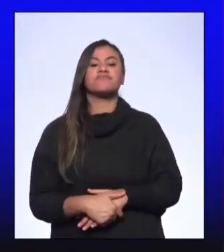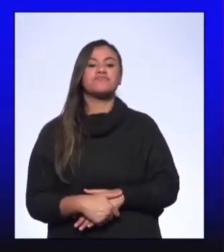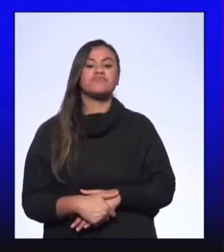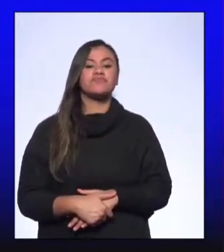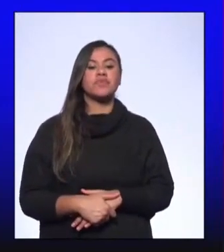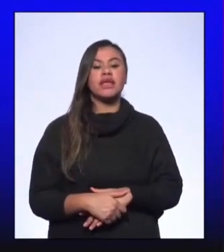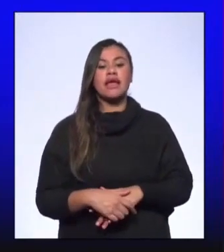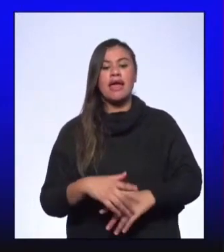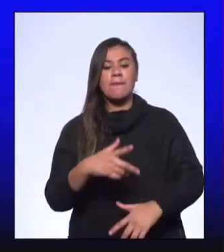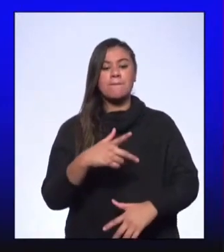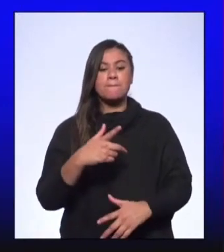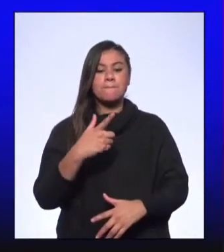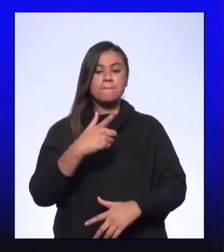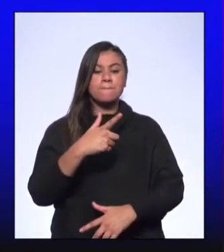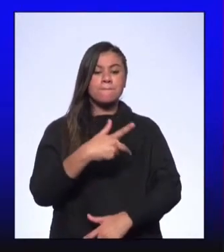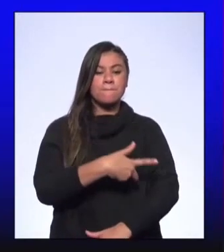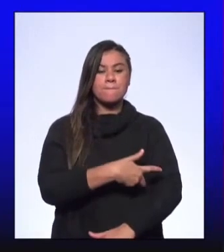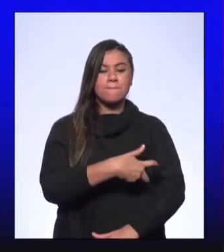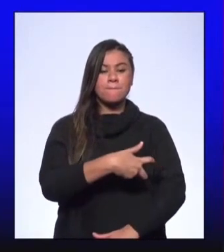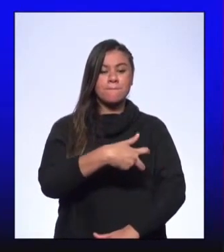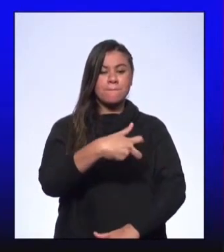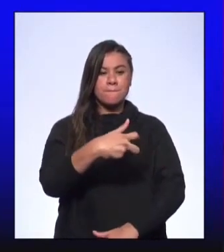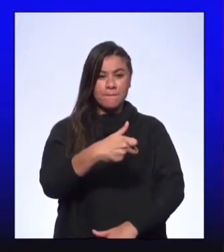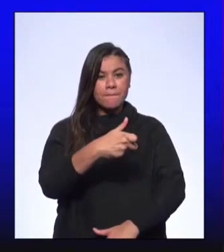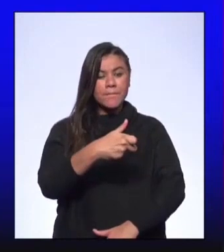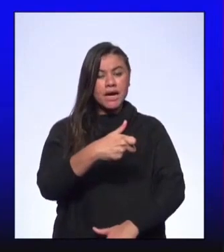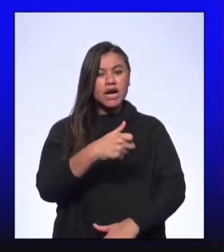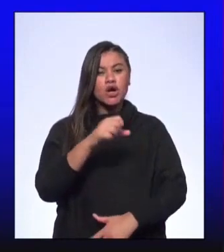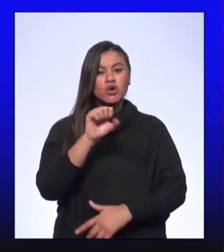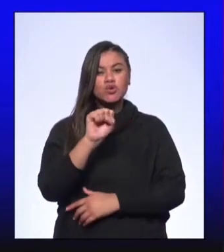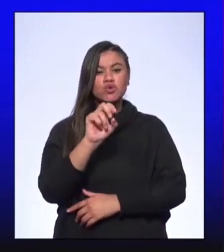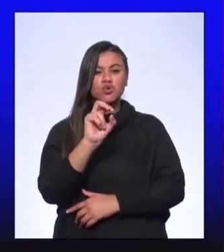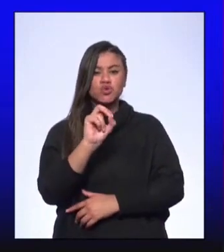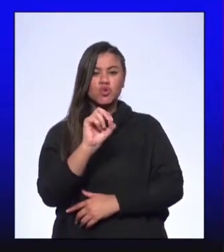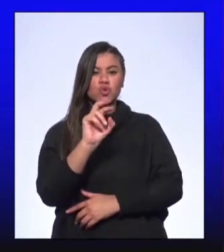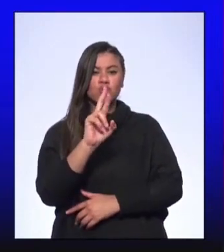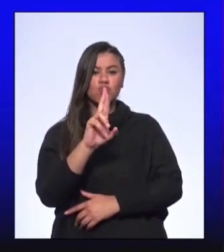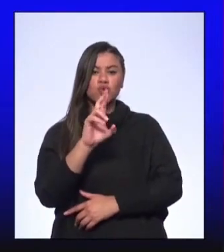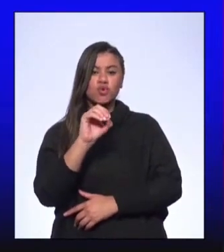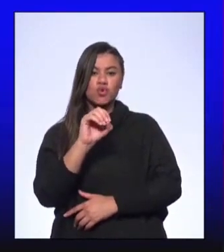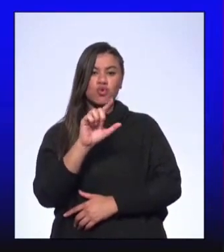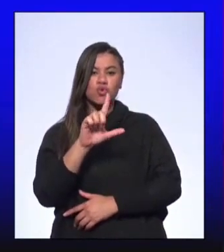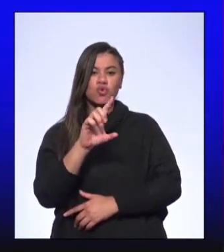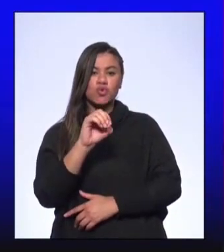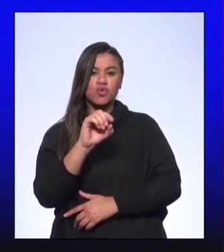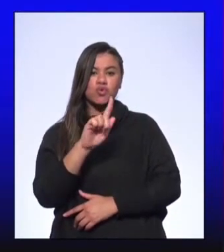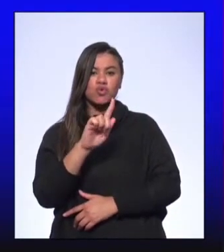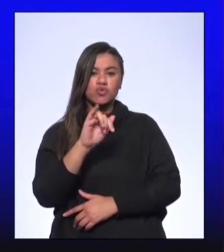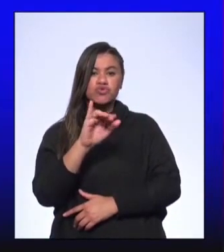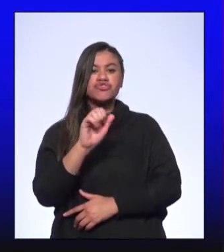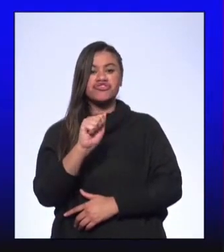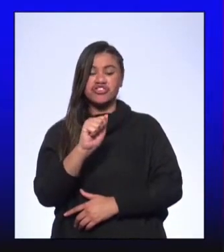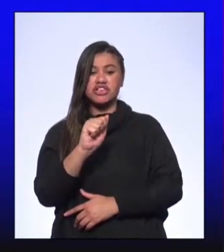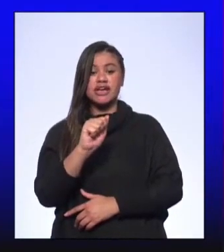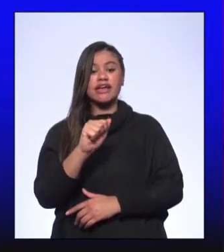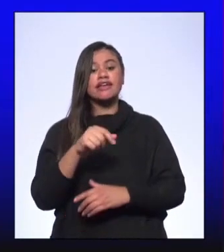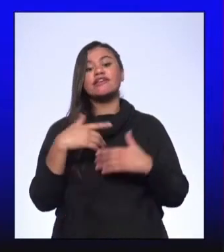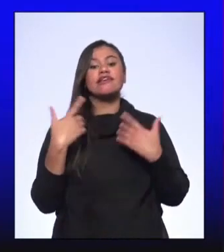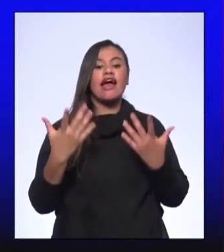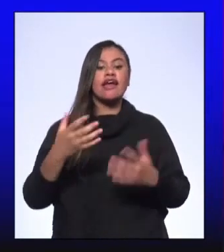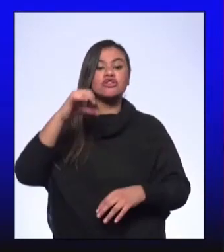colheram sorologia, essas sorologias que nós temos aí hoje disponíveis. E desses 9, vamos